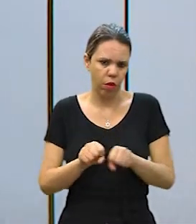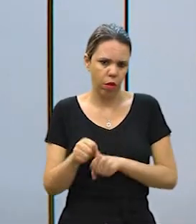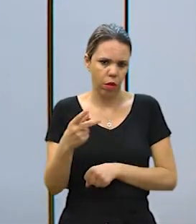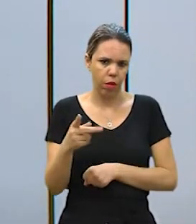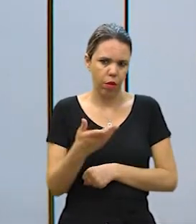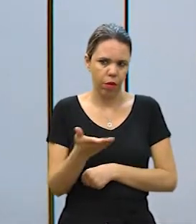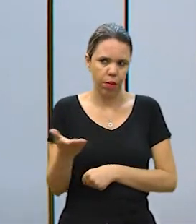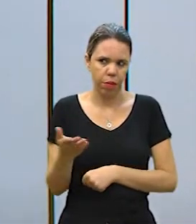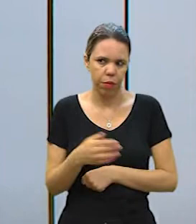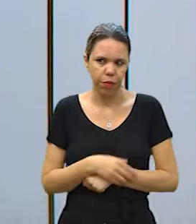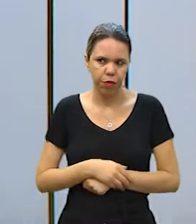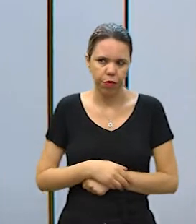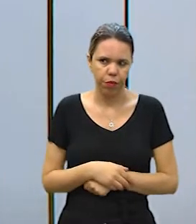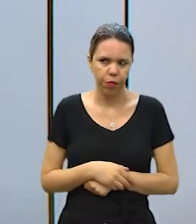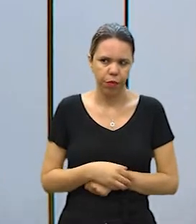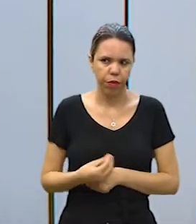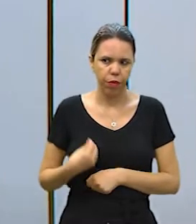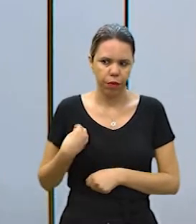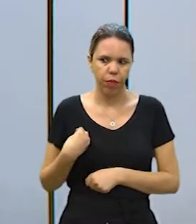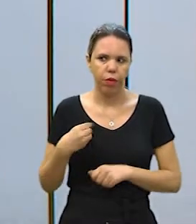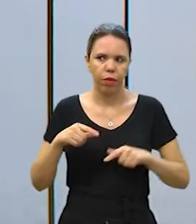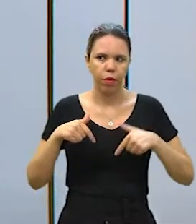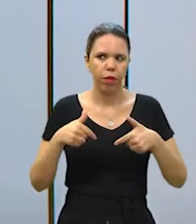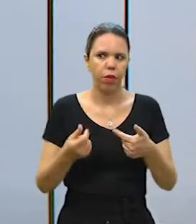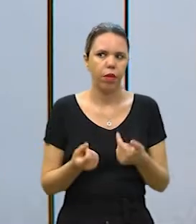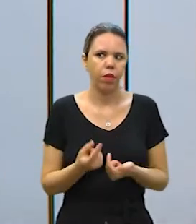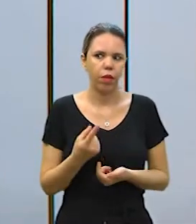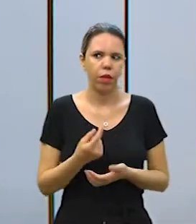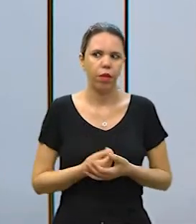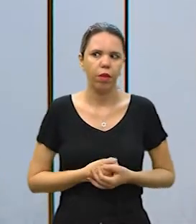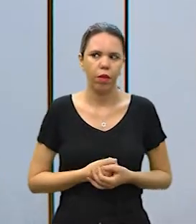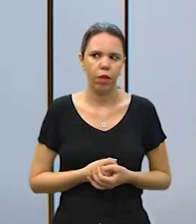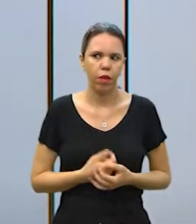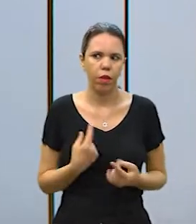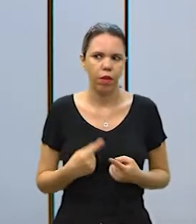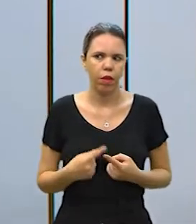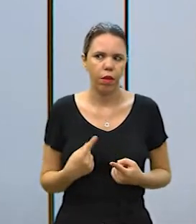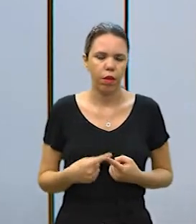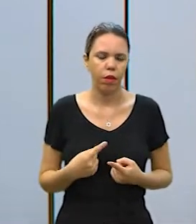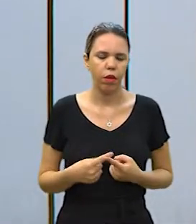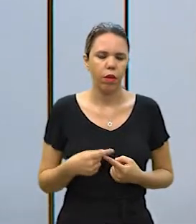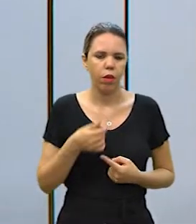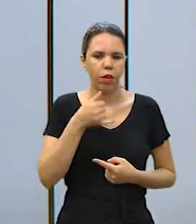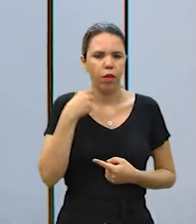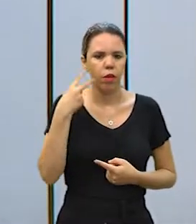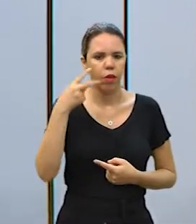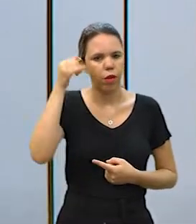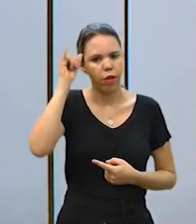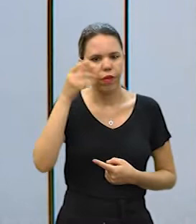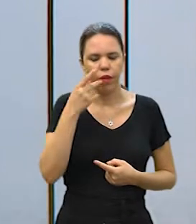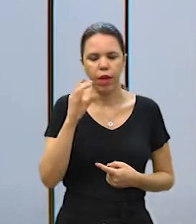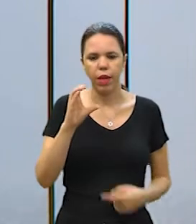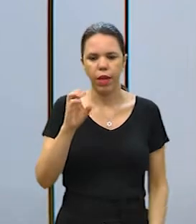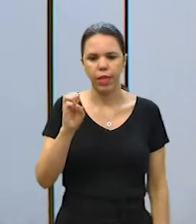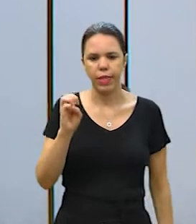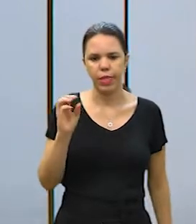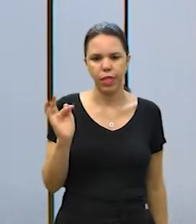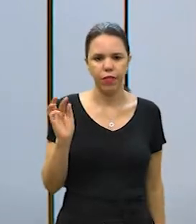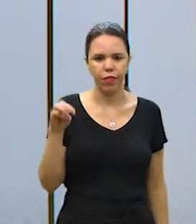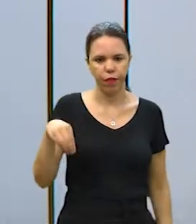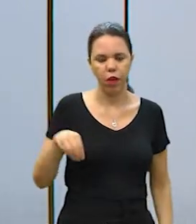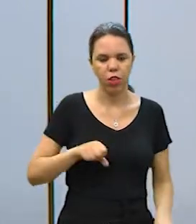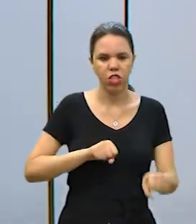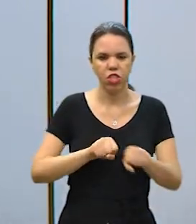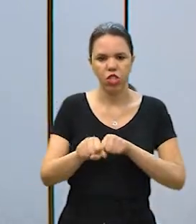por elas, para elas estarem agindo daquela forma. Porque, como o Paulo muito bem disse, o Cefam, a gente